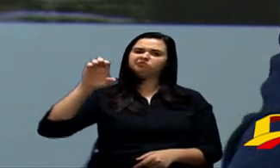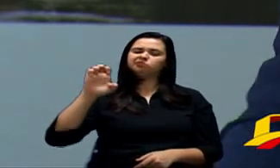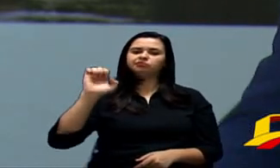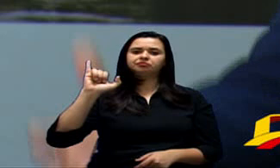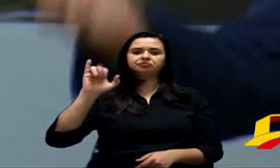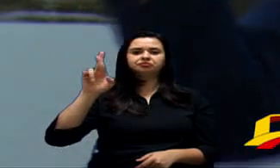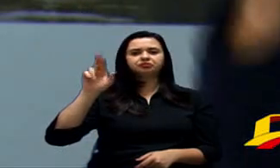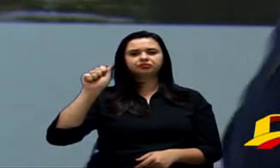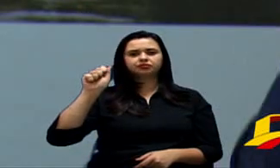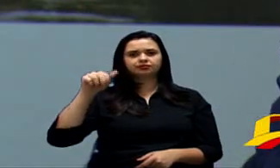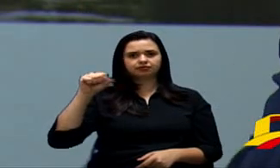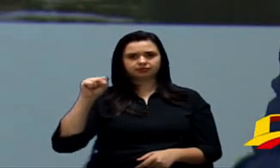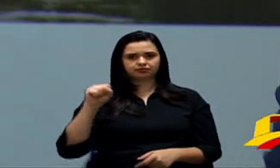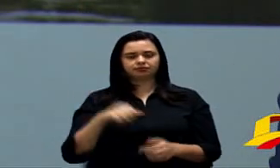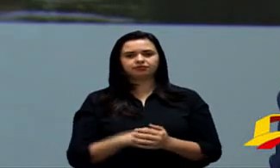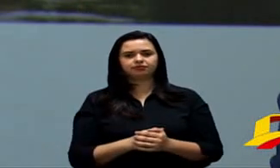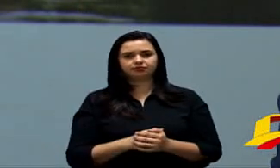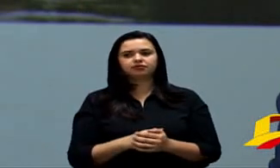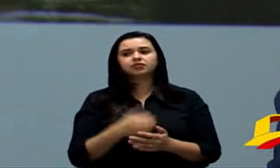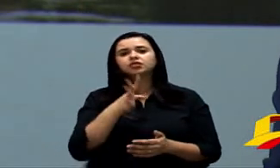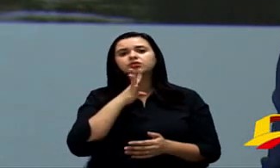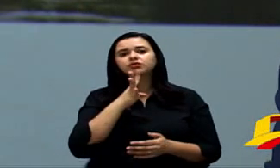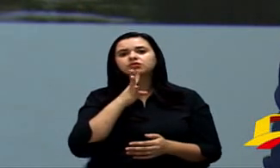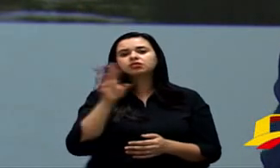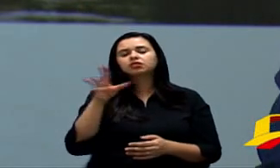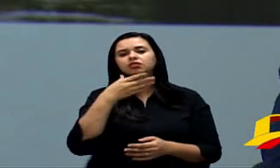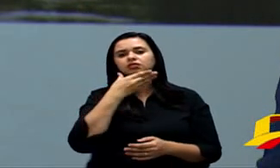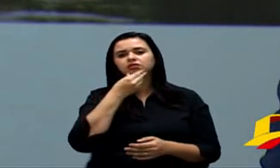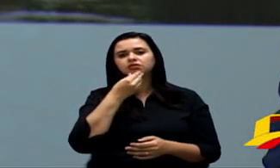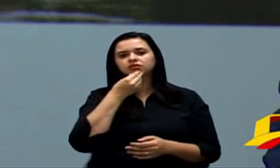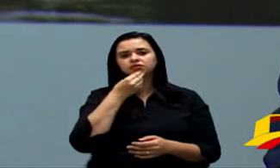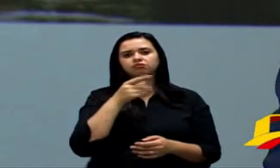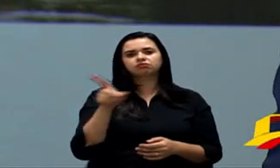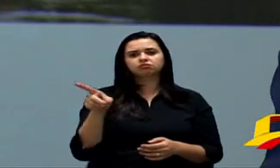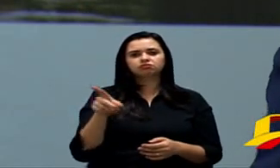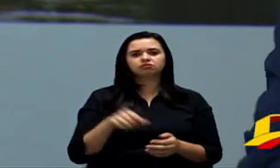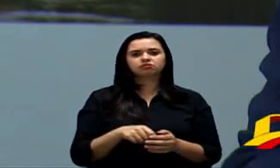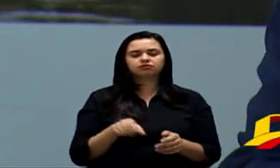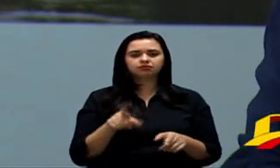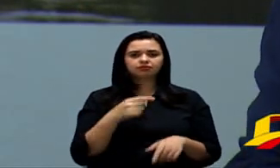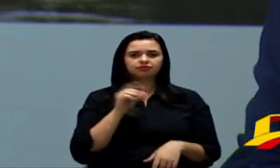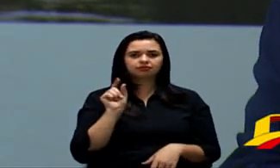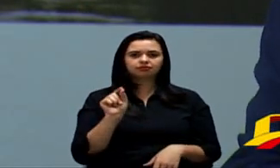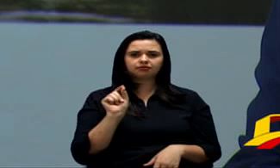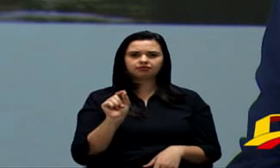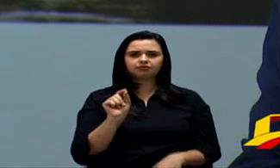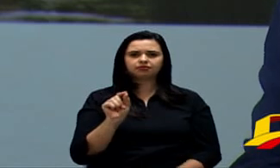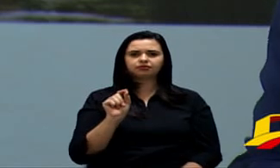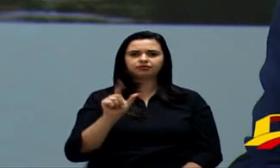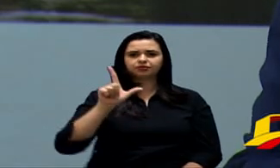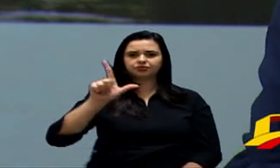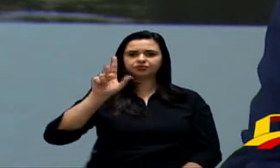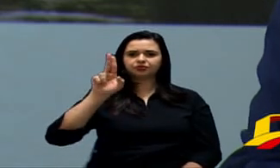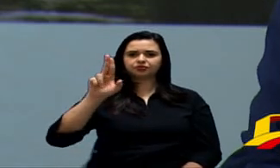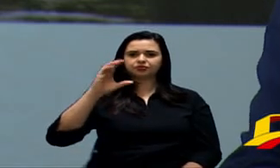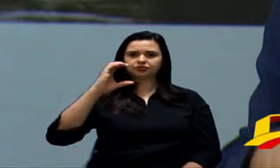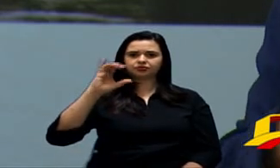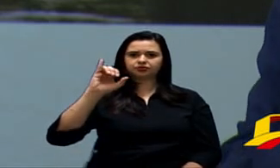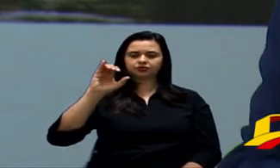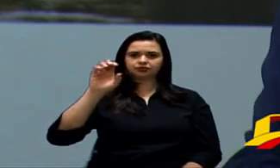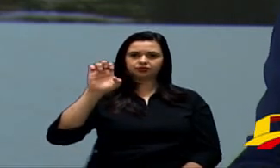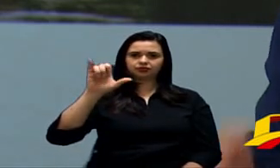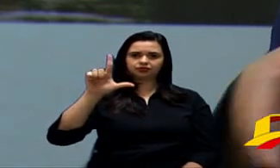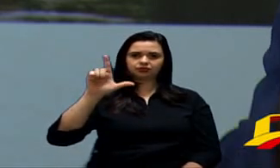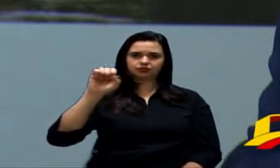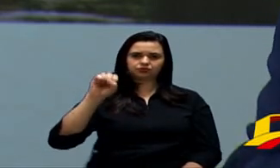a pessoa que veio junto com o Sandro lá de Pernambuco para Sorocaba. Ele veio junto, na